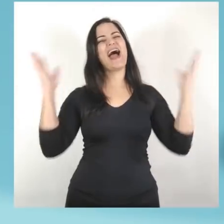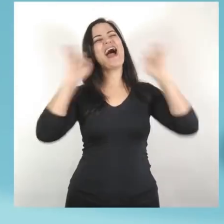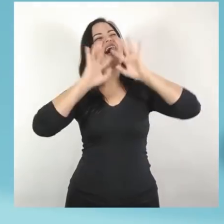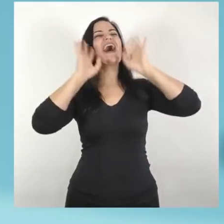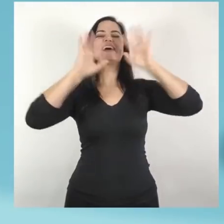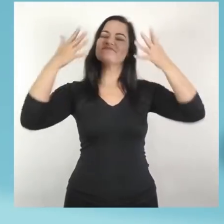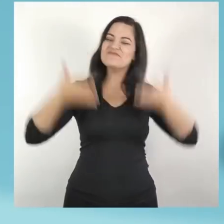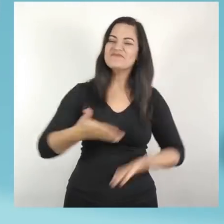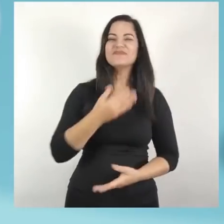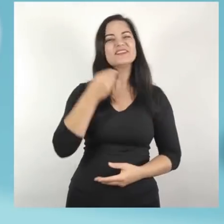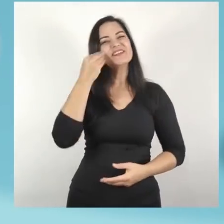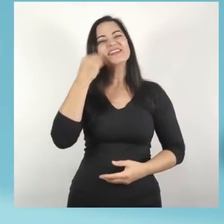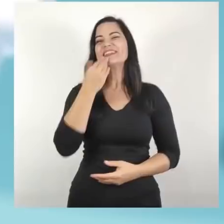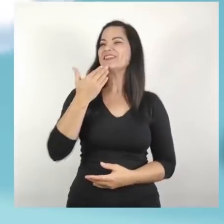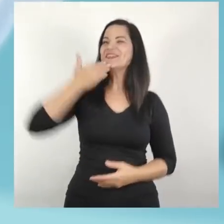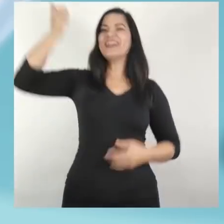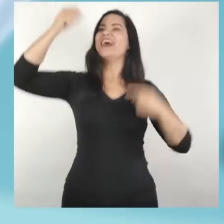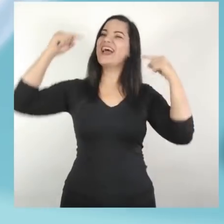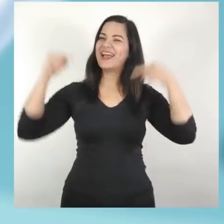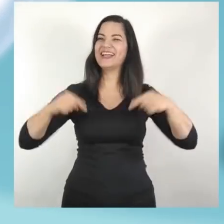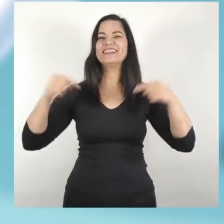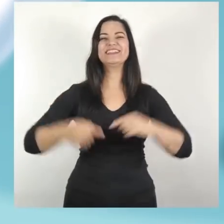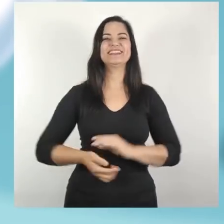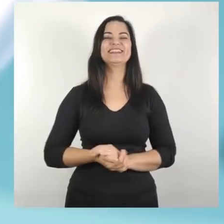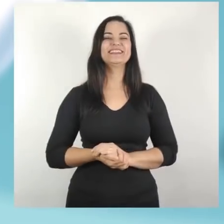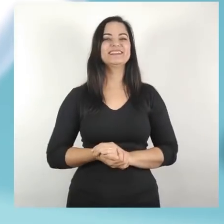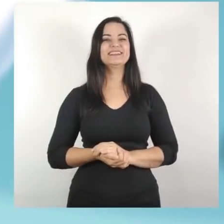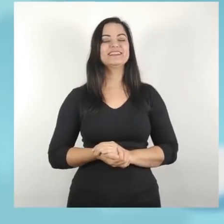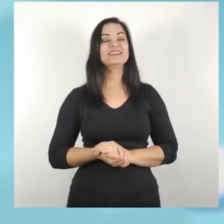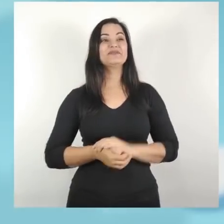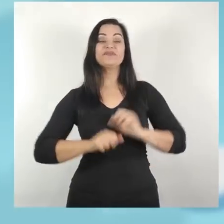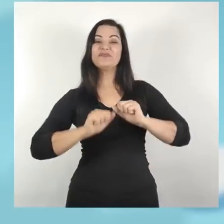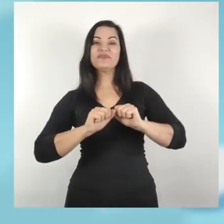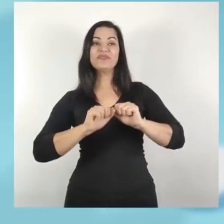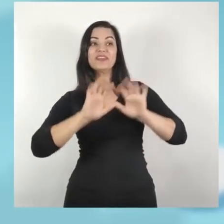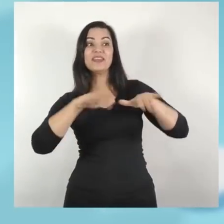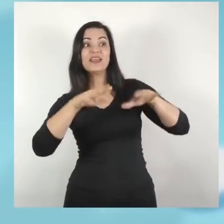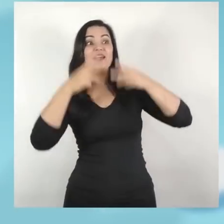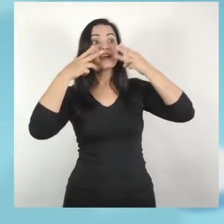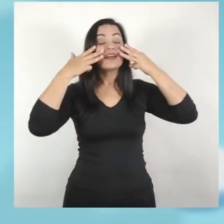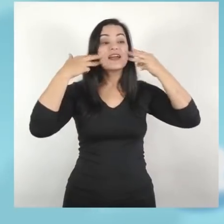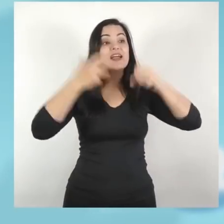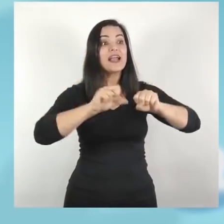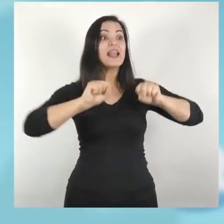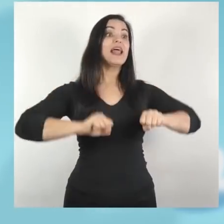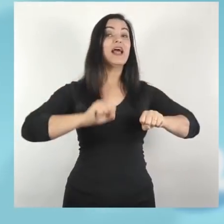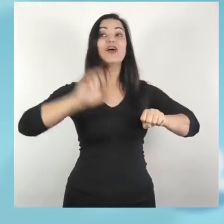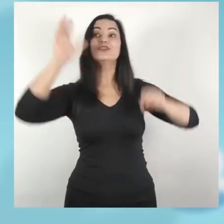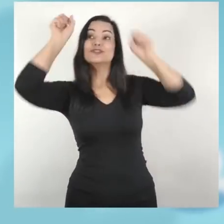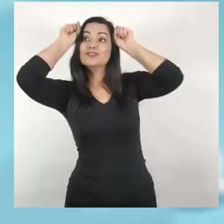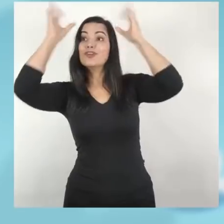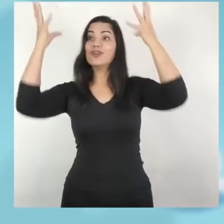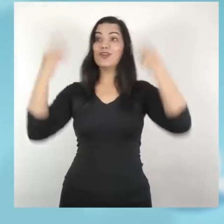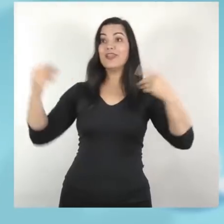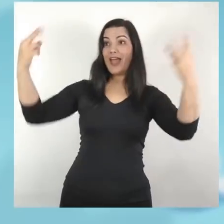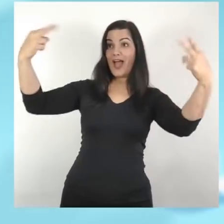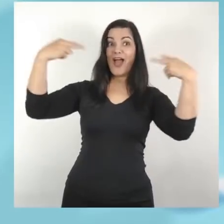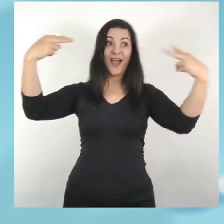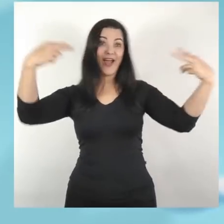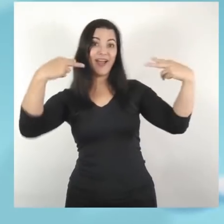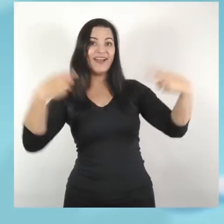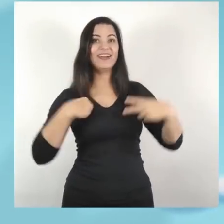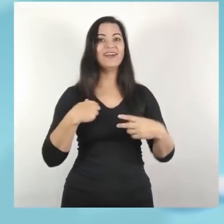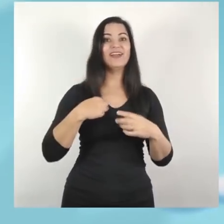Yupi! Essa é a melhor experiência de todas! Cláudia, Luna, olha